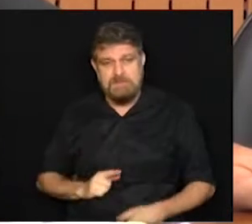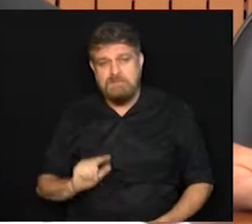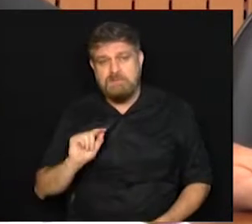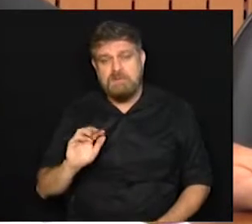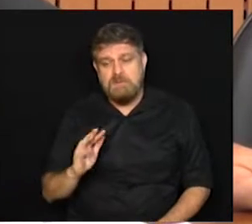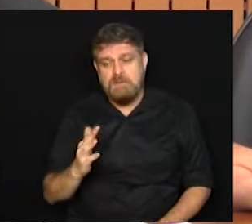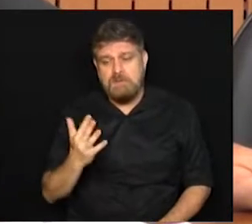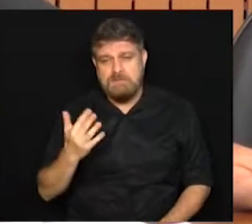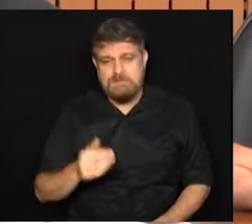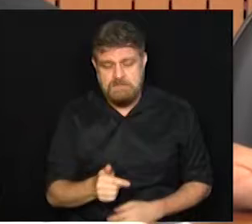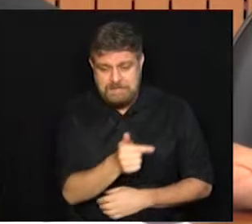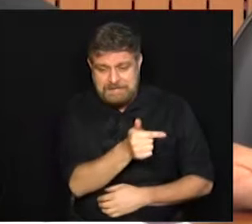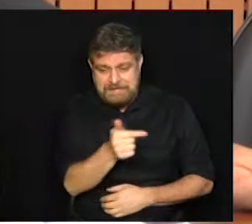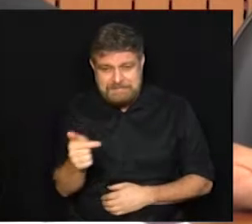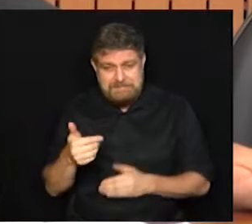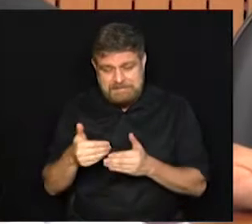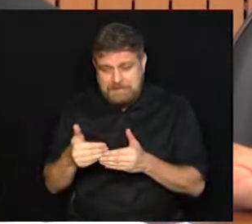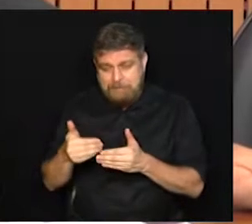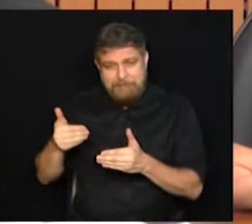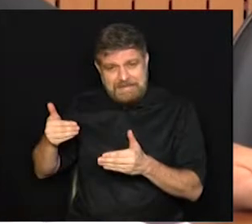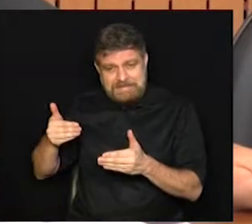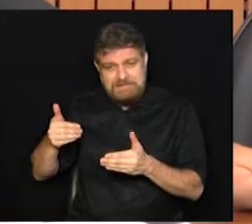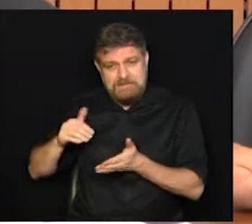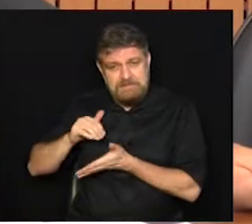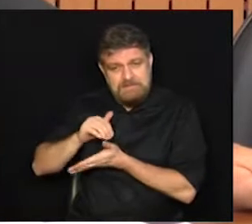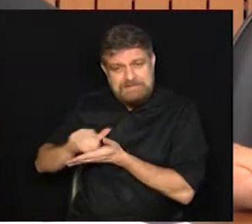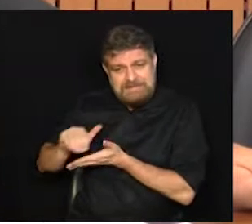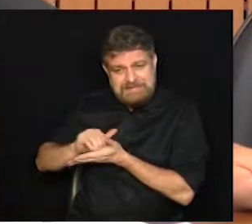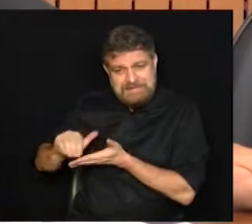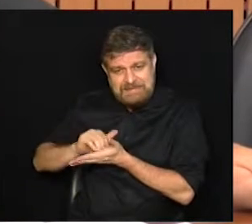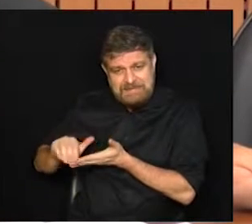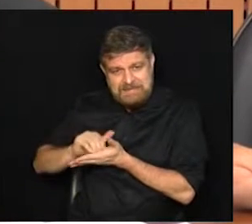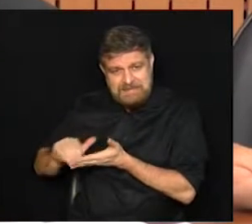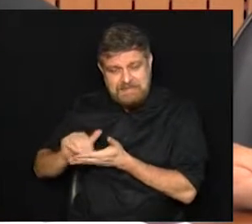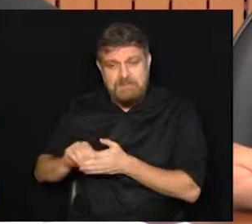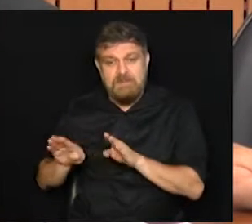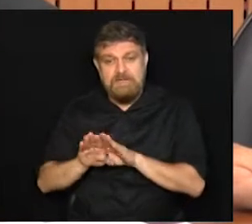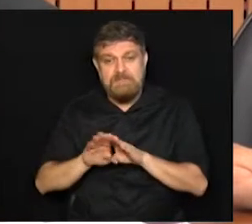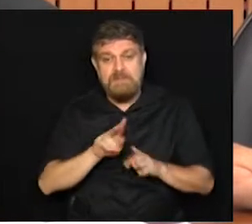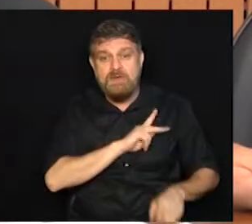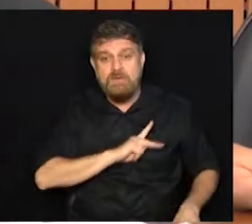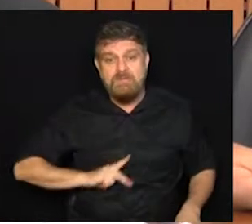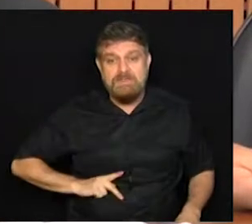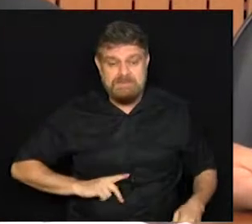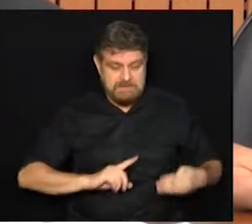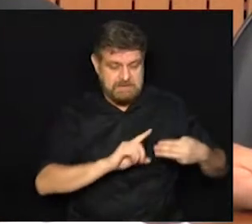coincidentemente, na semana passada, o secretário de Transportes e o presidente da INDEC